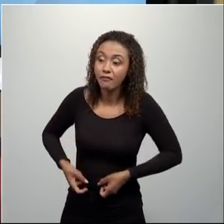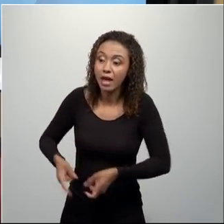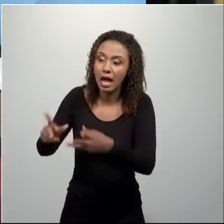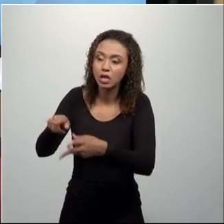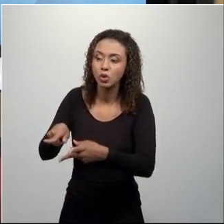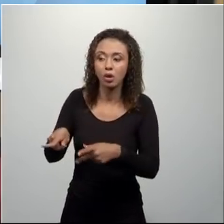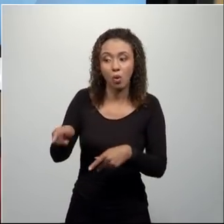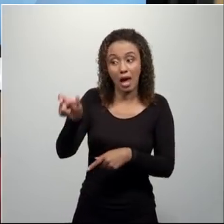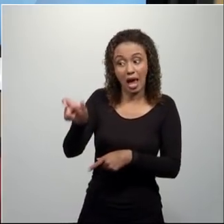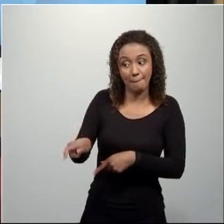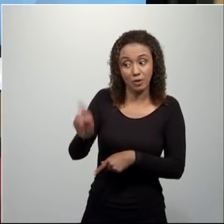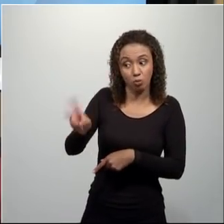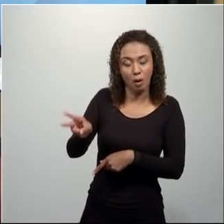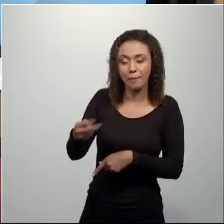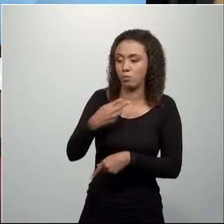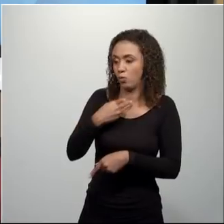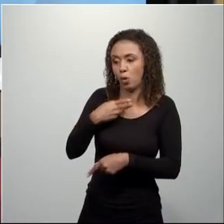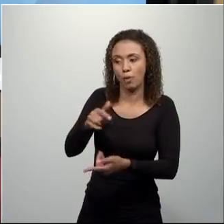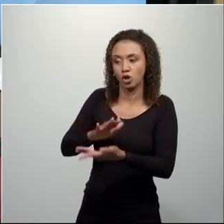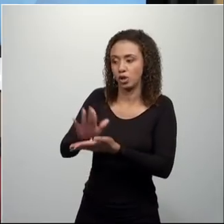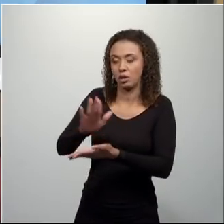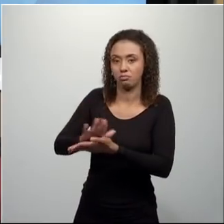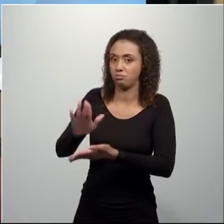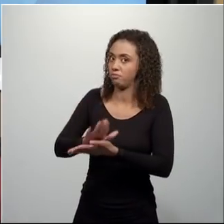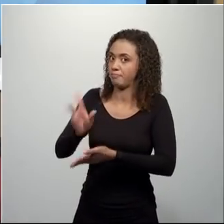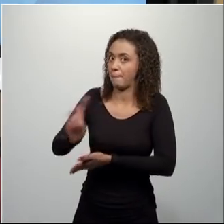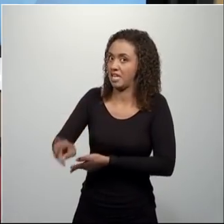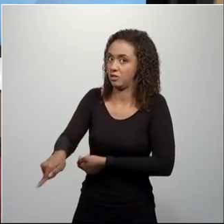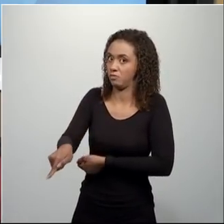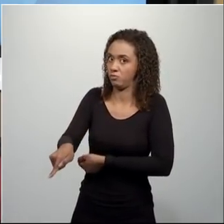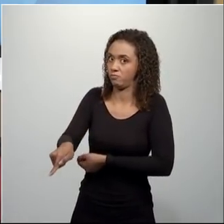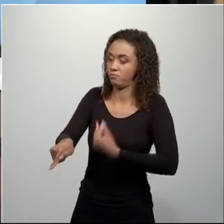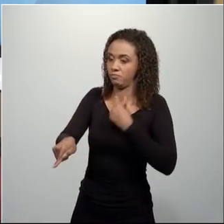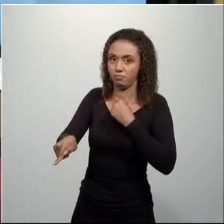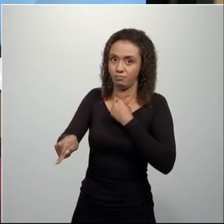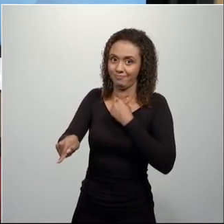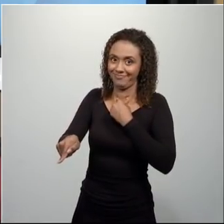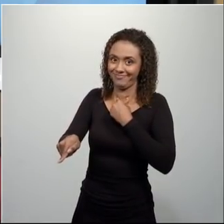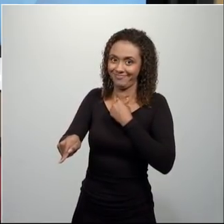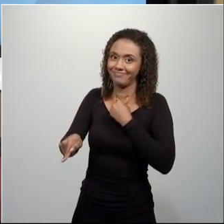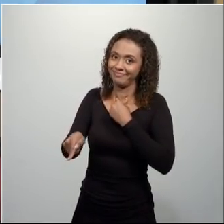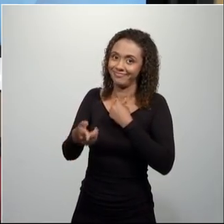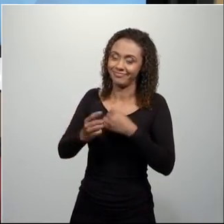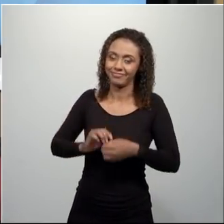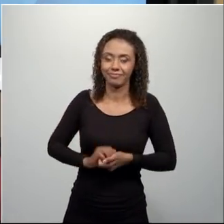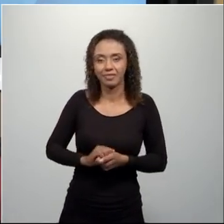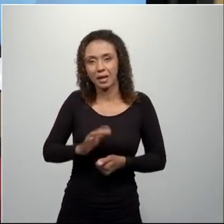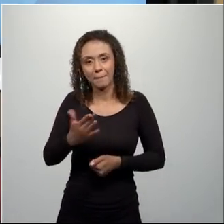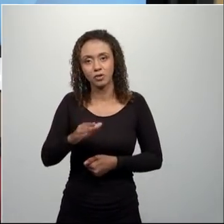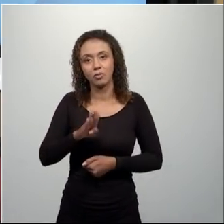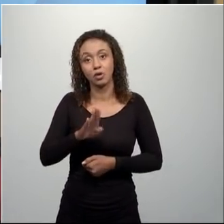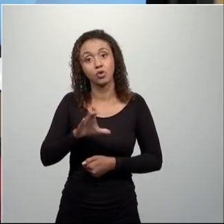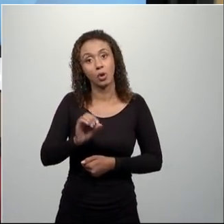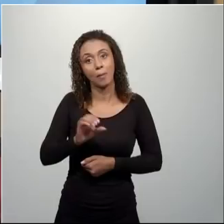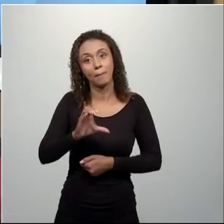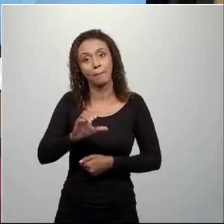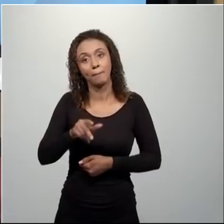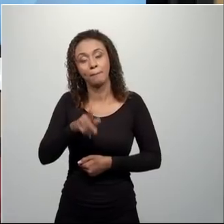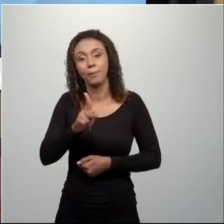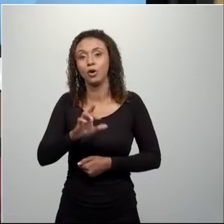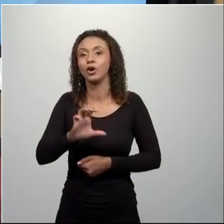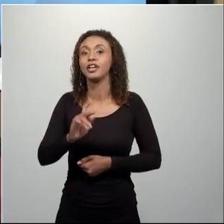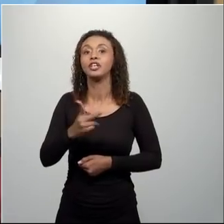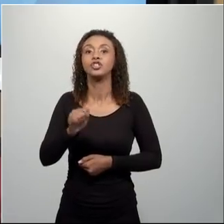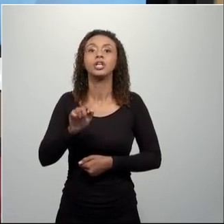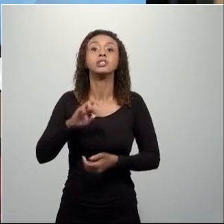gastar ela de novo é conforme os exemplos apresentados em aula essa idéia por trás do botinha que funciona como uma autoridade de carimbo